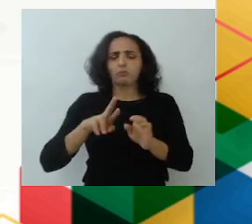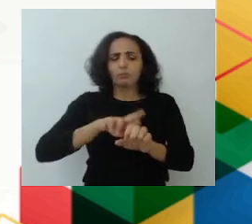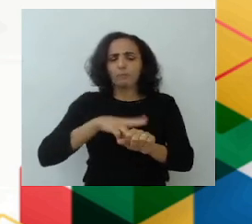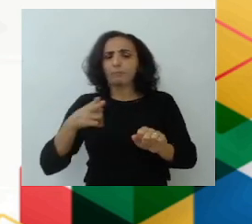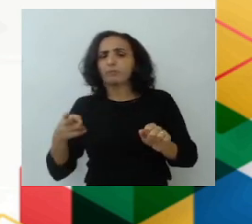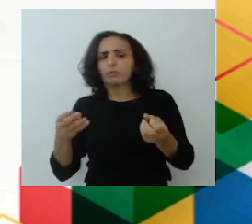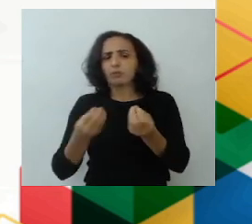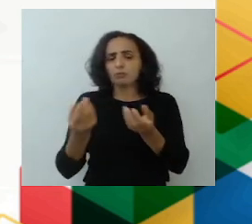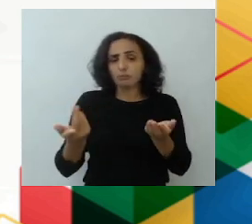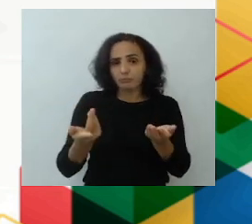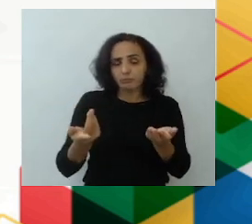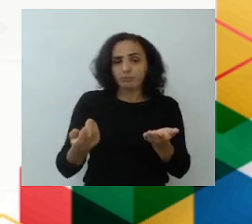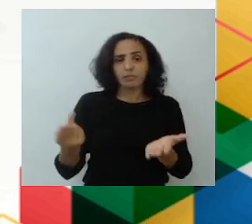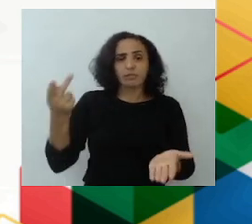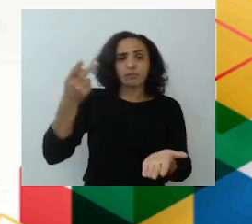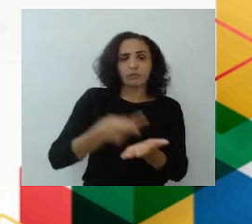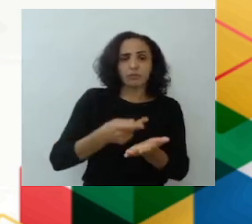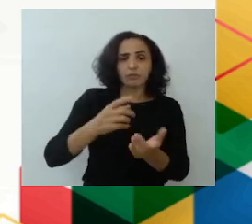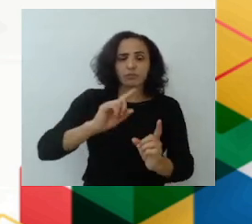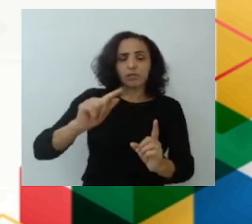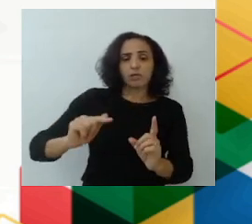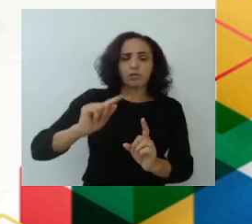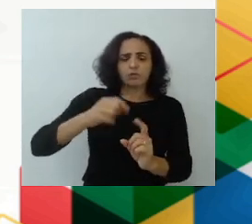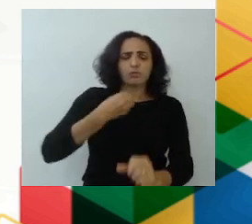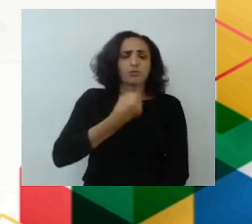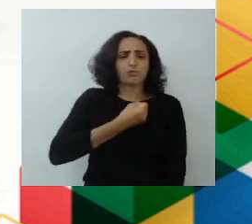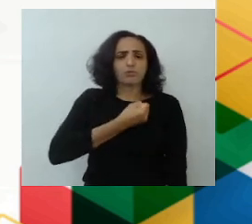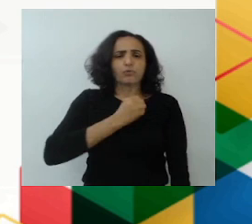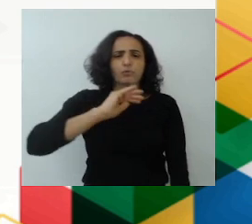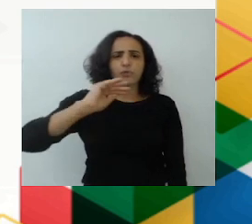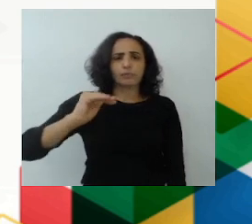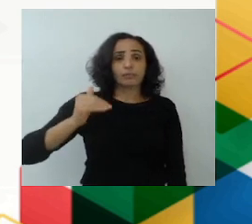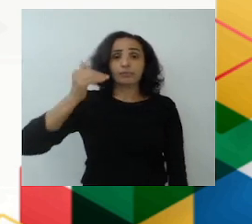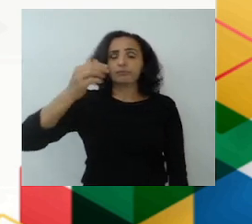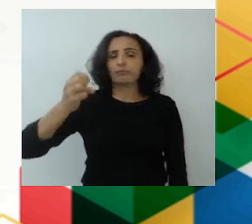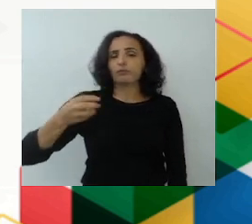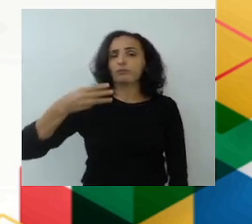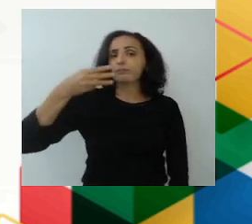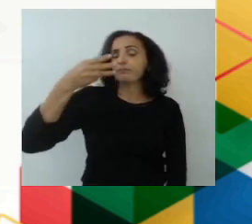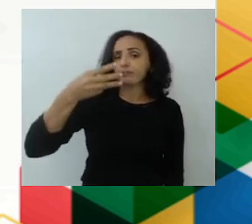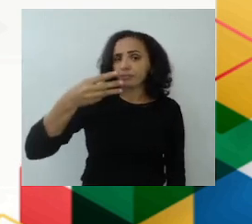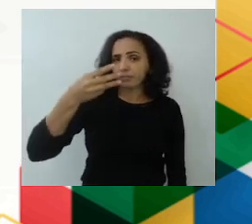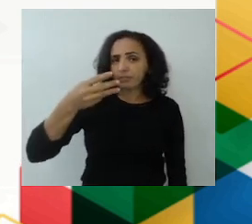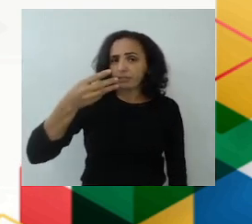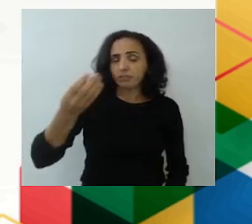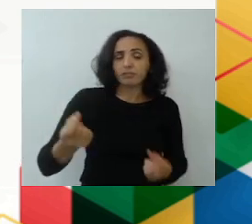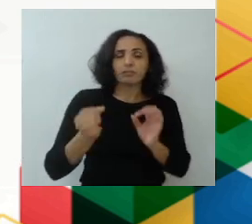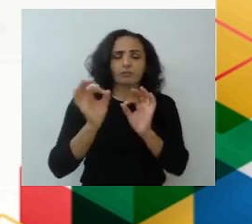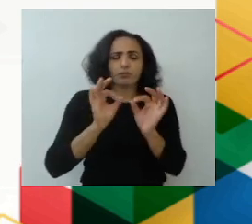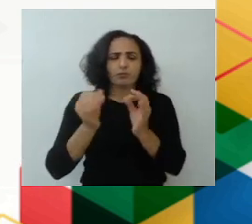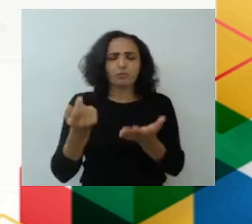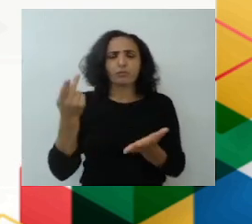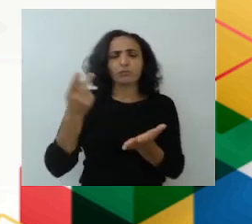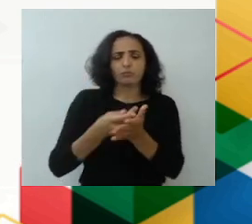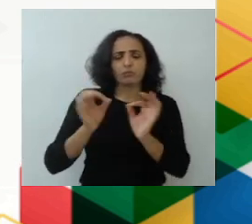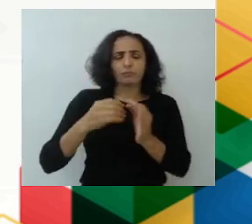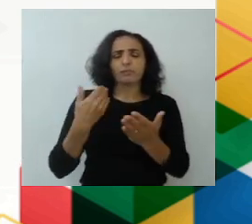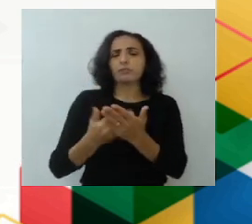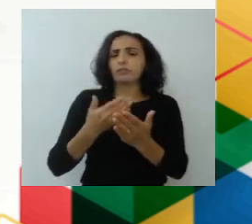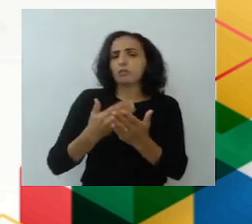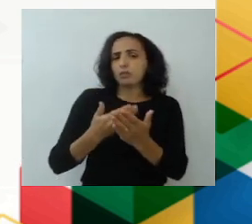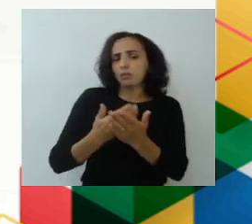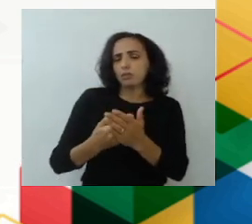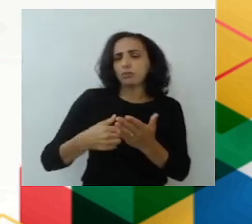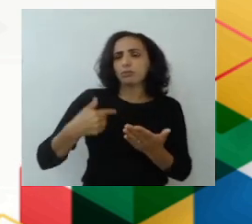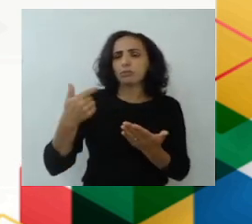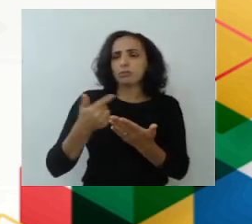são as funções afins. Se o maior expoente for 3, ela vai ser uma função do terceiro grau. Mas hoje a gente vai estudar